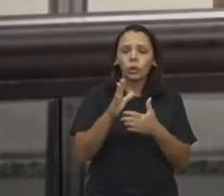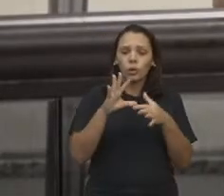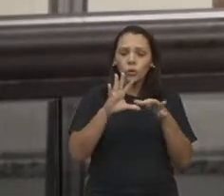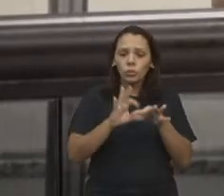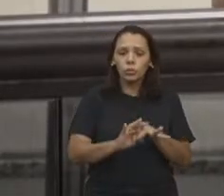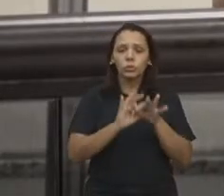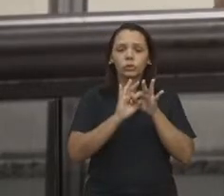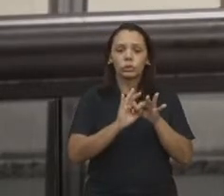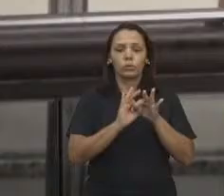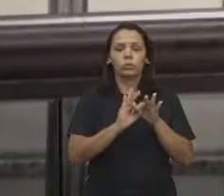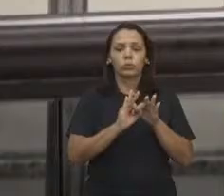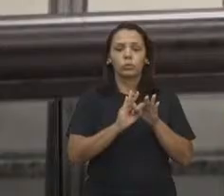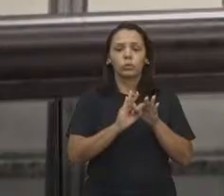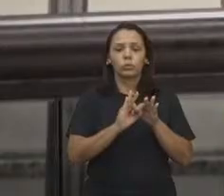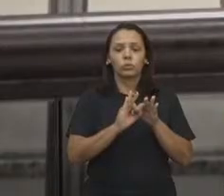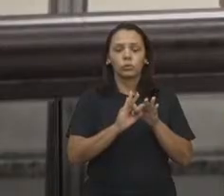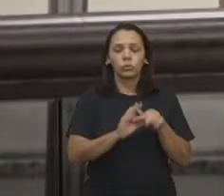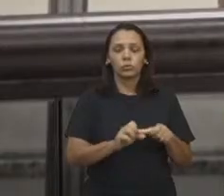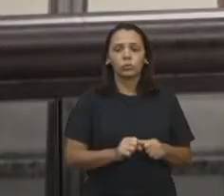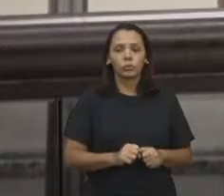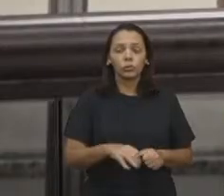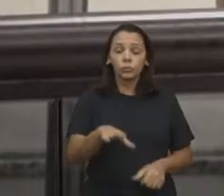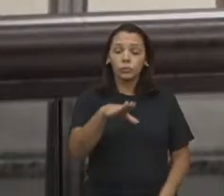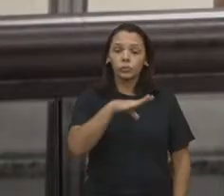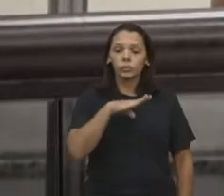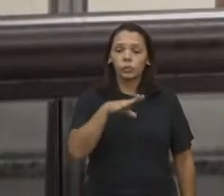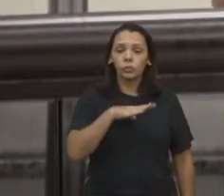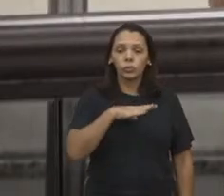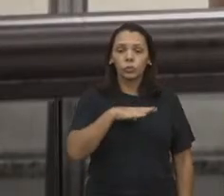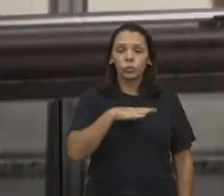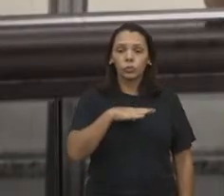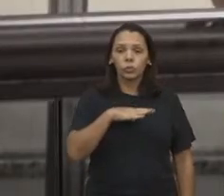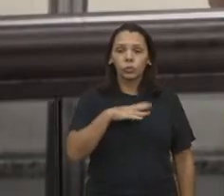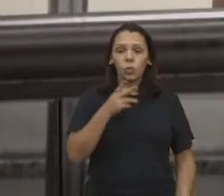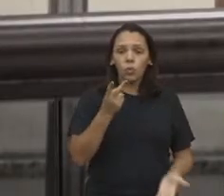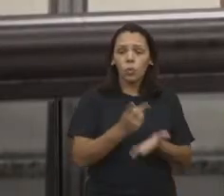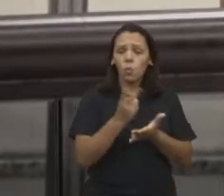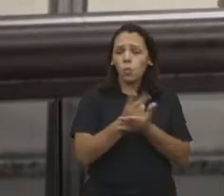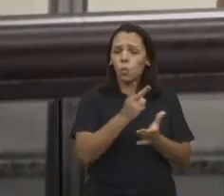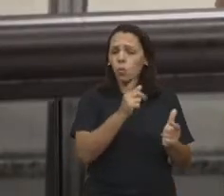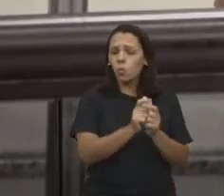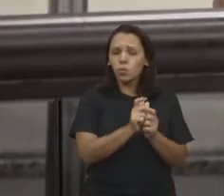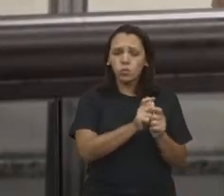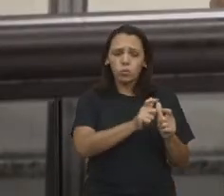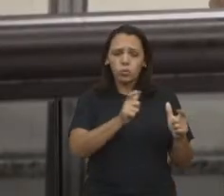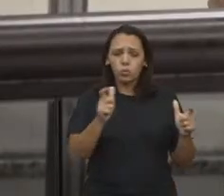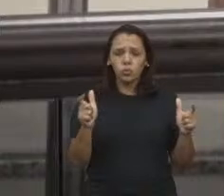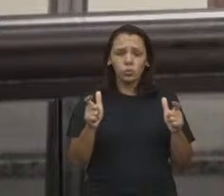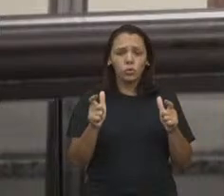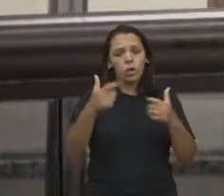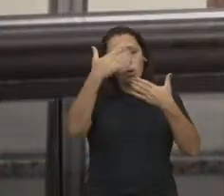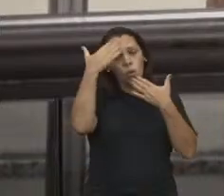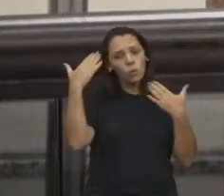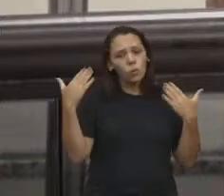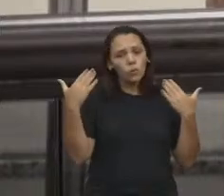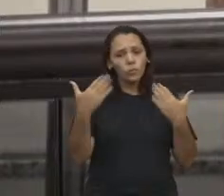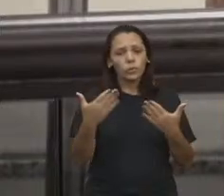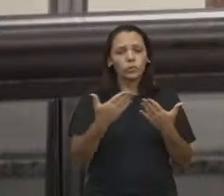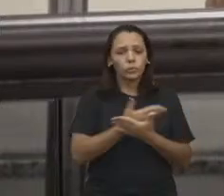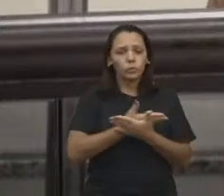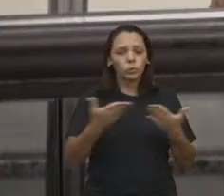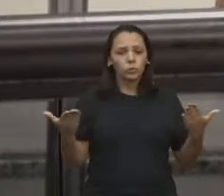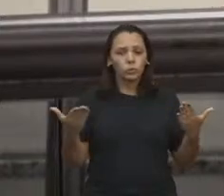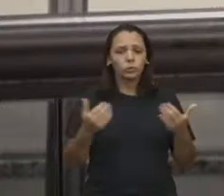dadas e a cidade continuar crescendo. Muito obrigado a